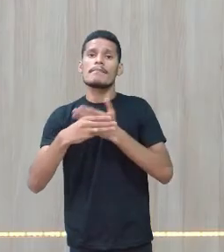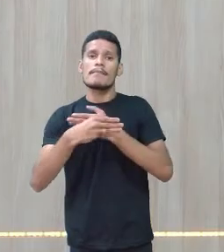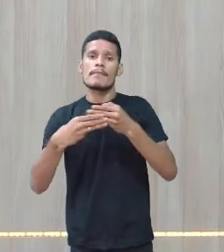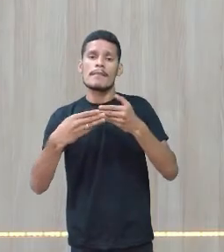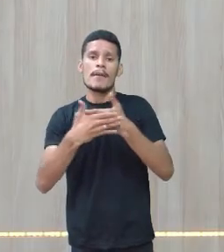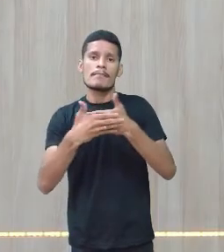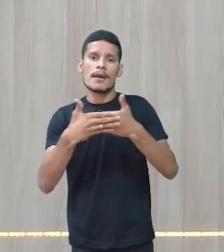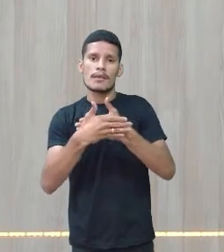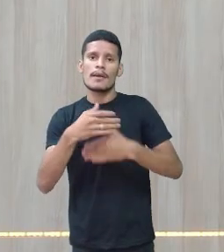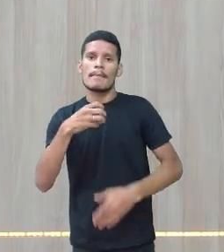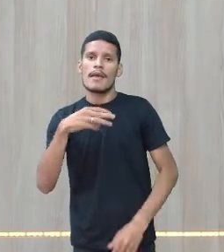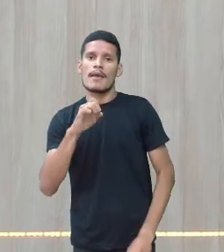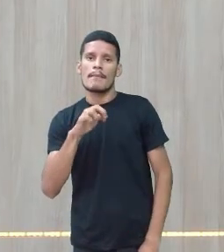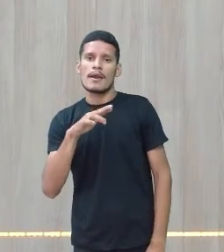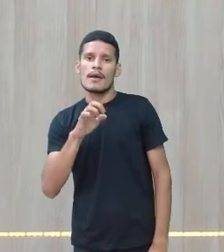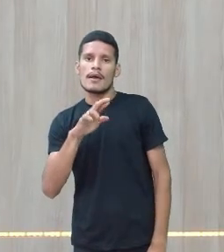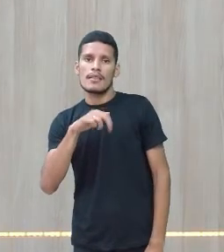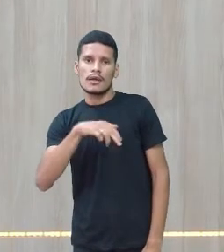membranas, quando